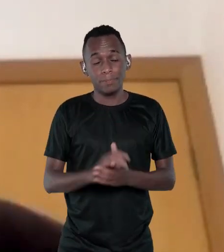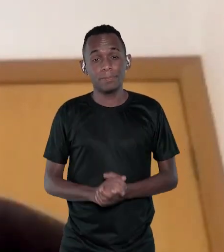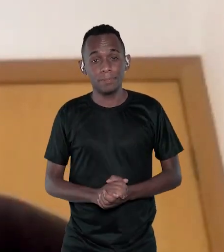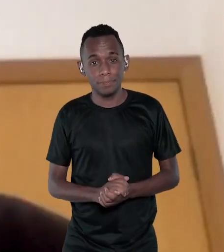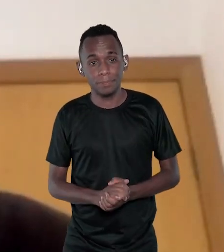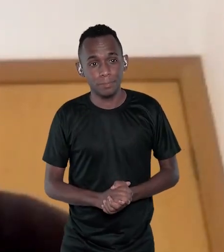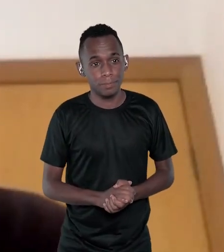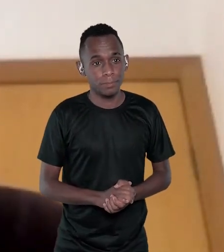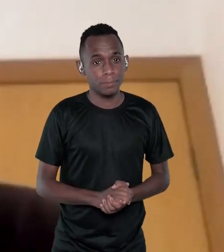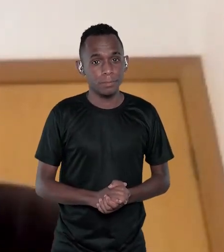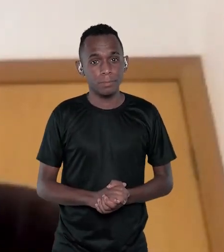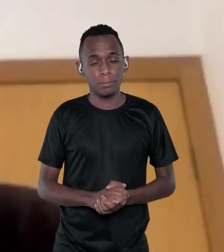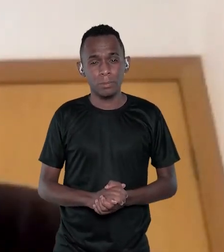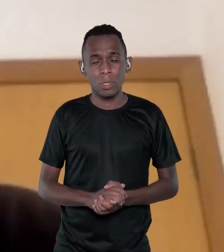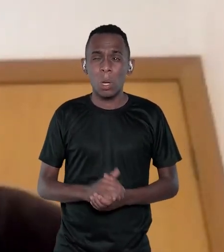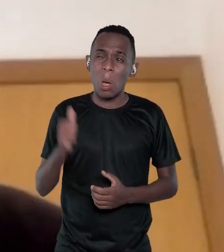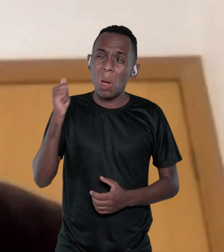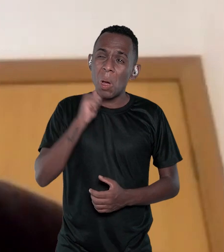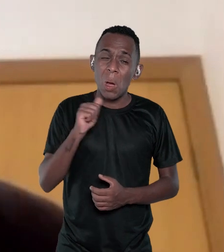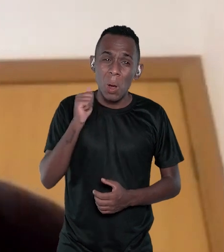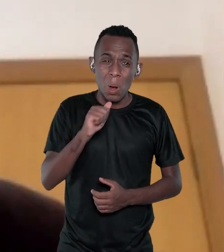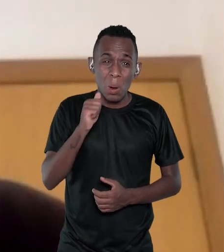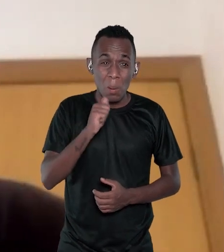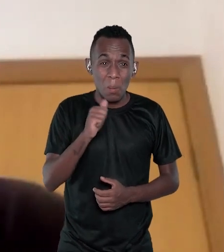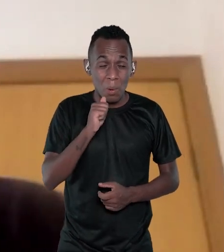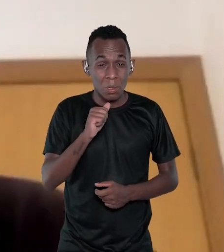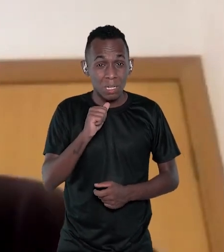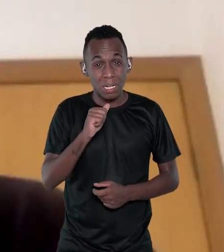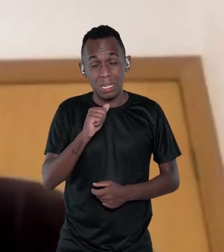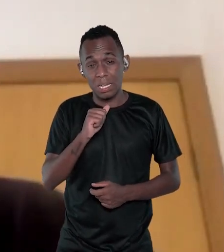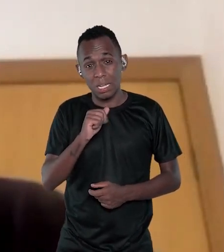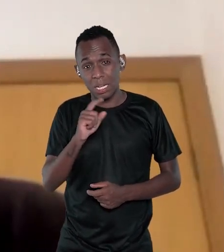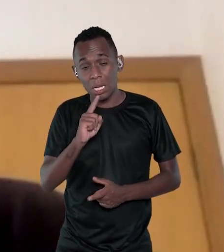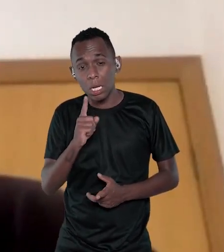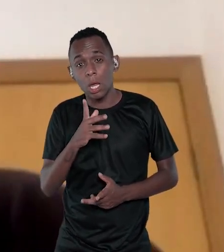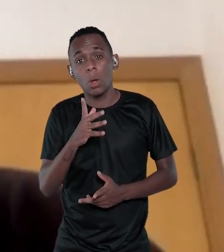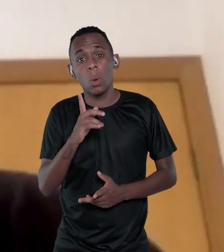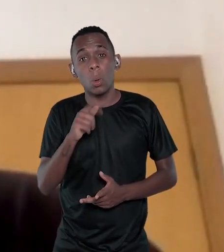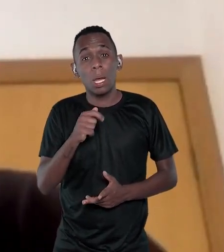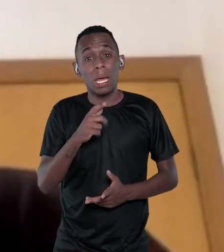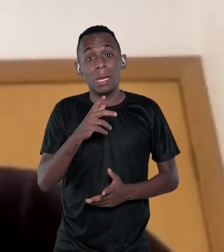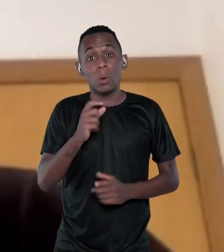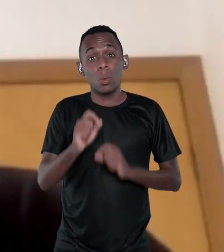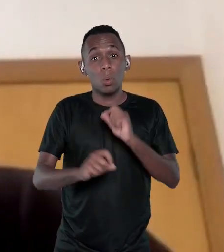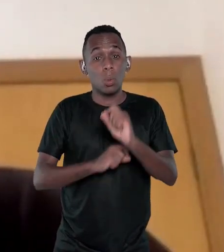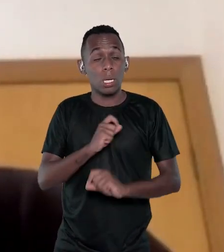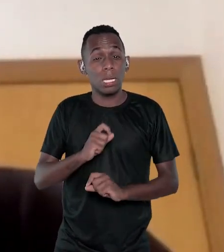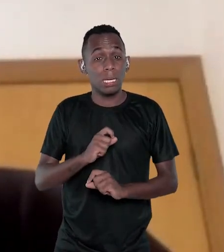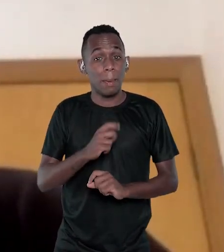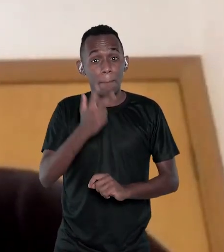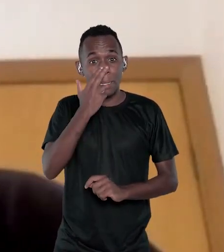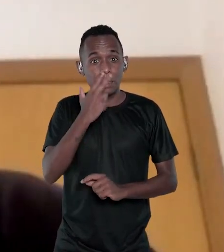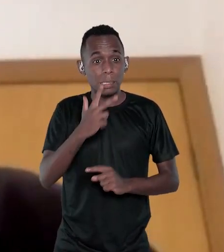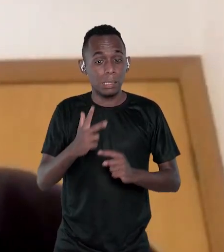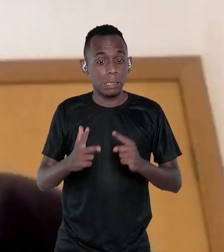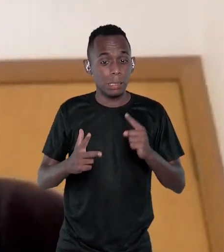festival, existia uma tal de uma dona rabugenta chamada censura